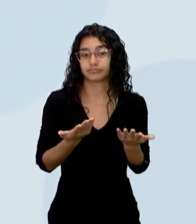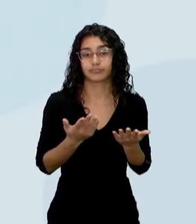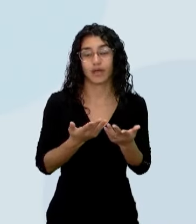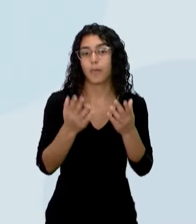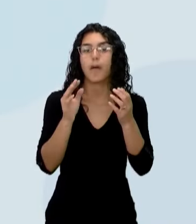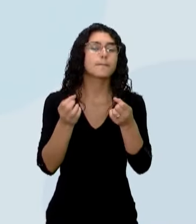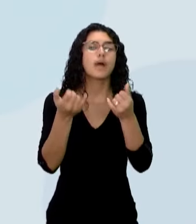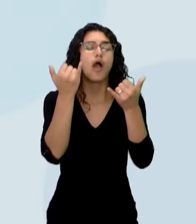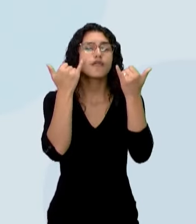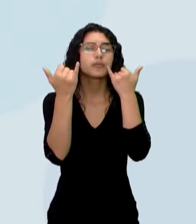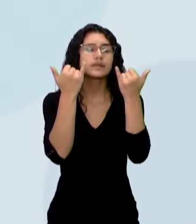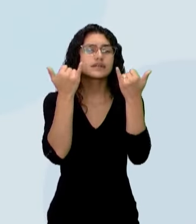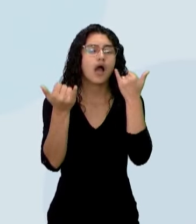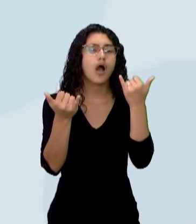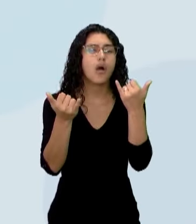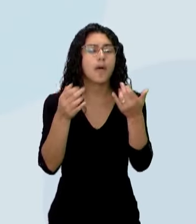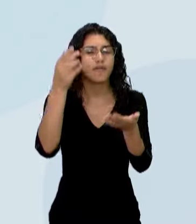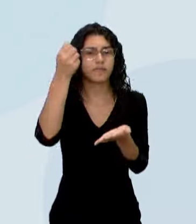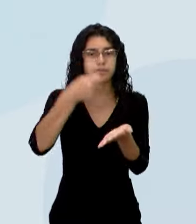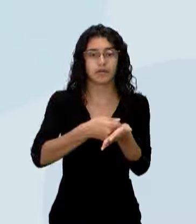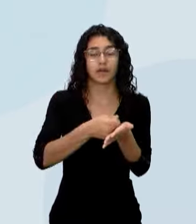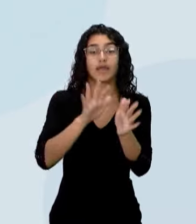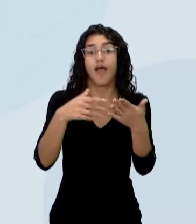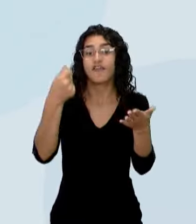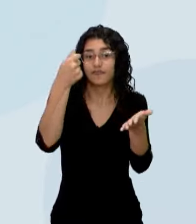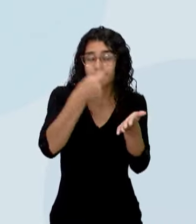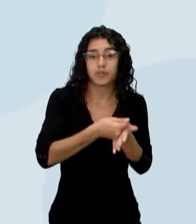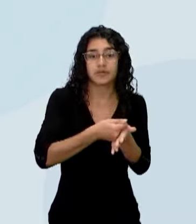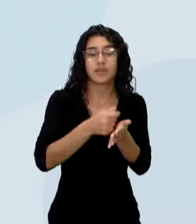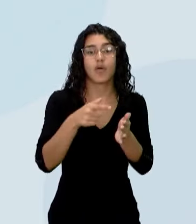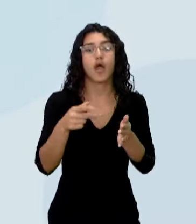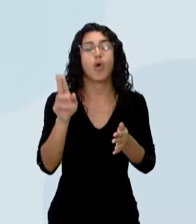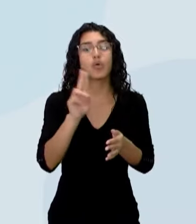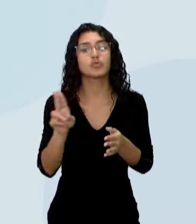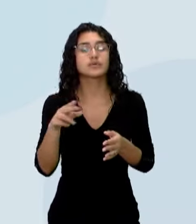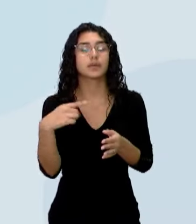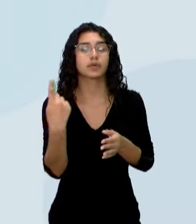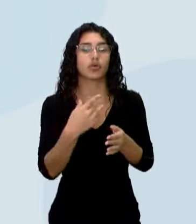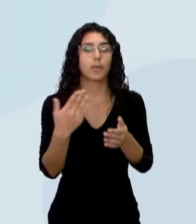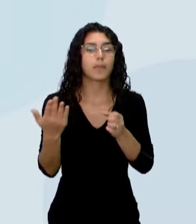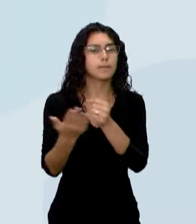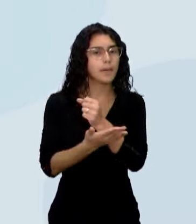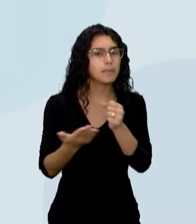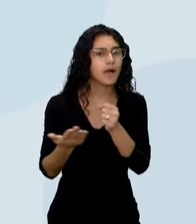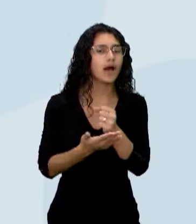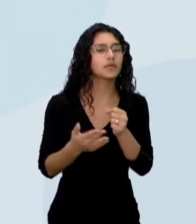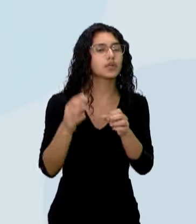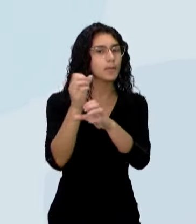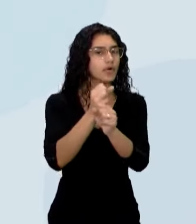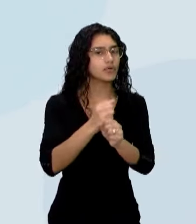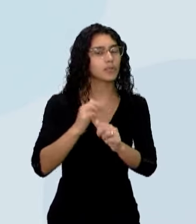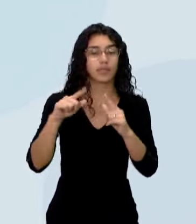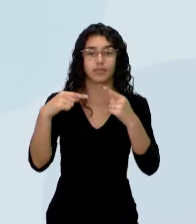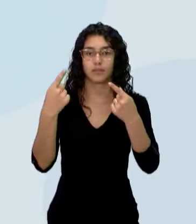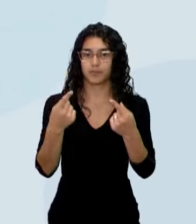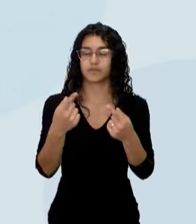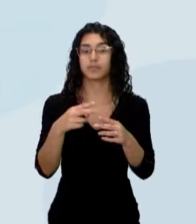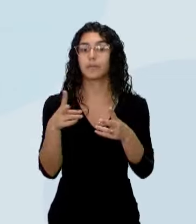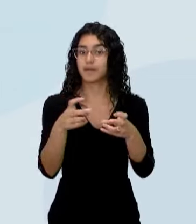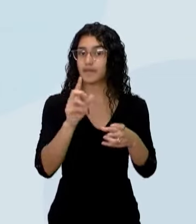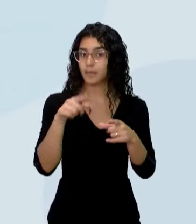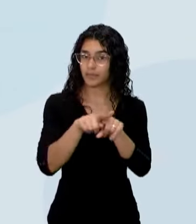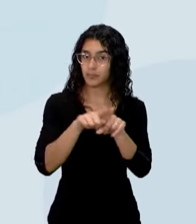afirmação. É uma afirmação, né? E essa afirmação, ela serve pra gente como parâmetro para você calcular o restante. Exato. E outra coisa que a gente